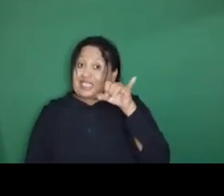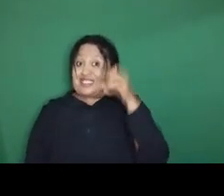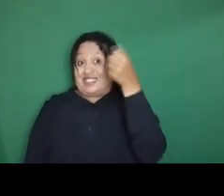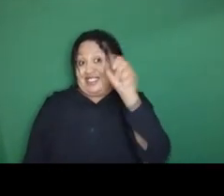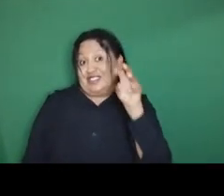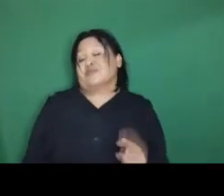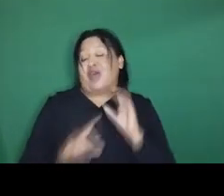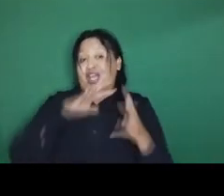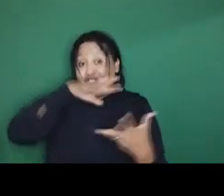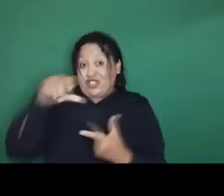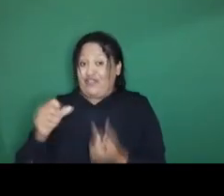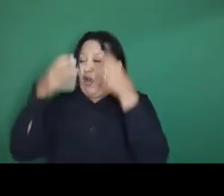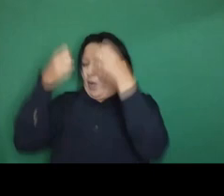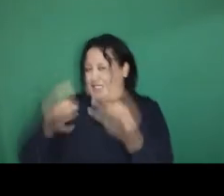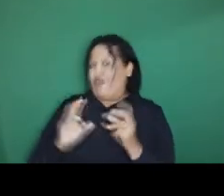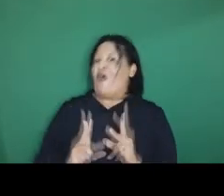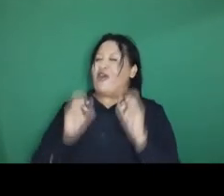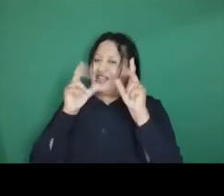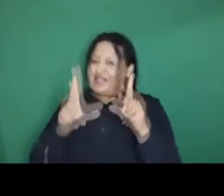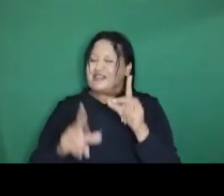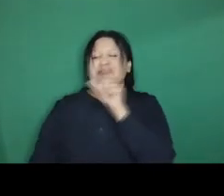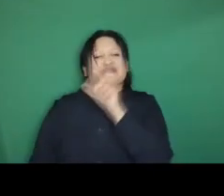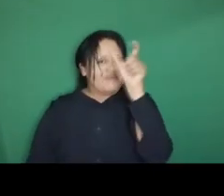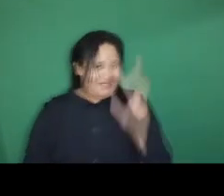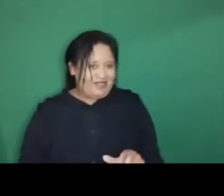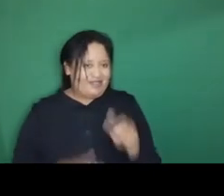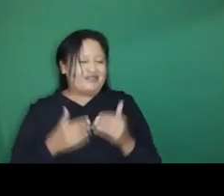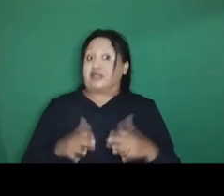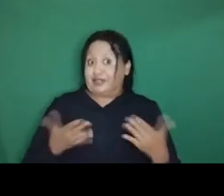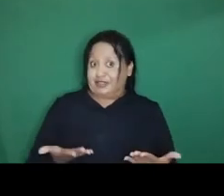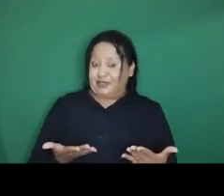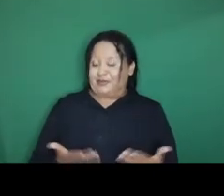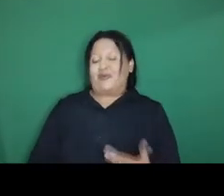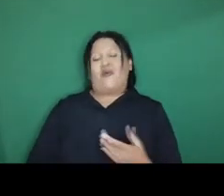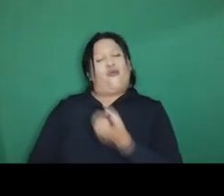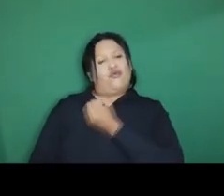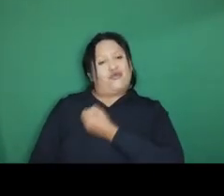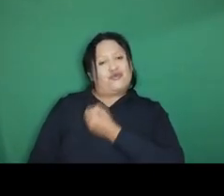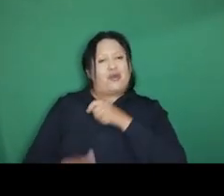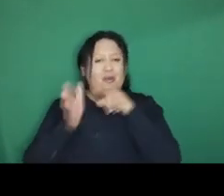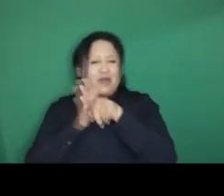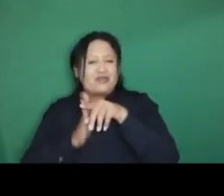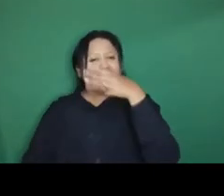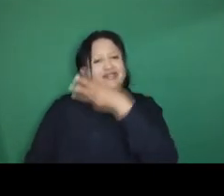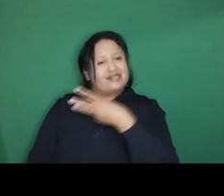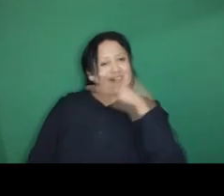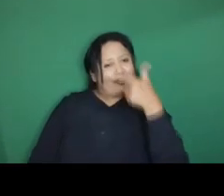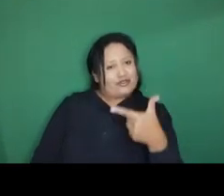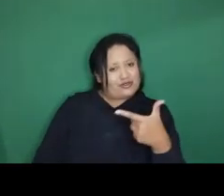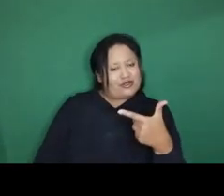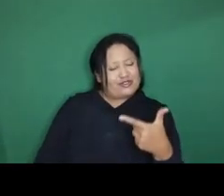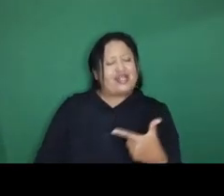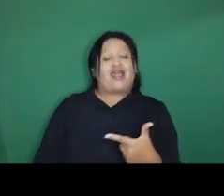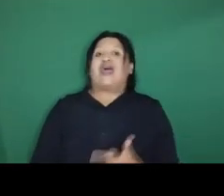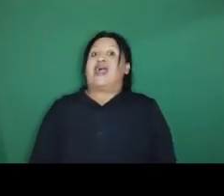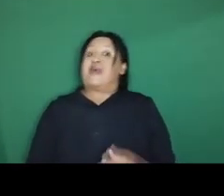quantitativa ok pessoal então seguindo adiante a questão 32 Traz mais uma vez aí ó um